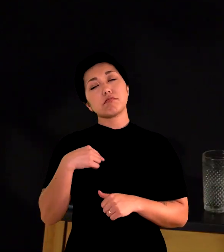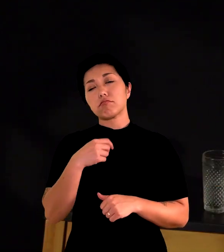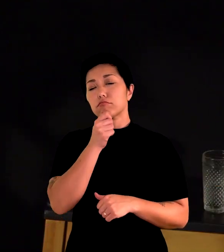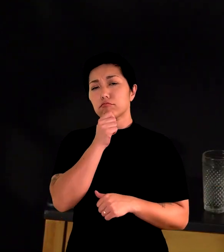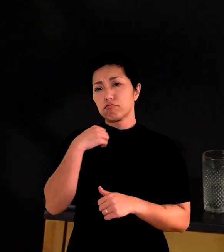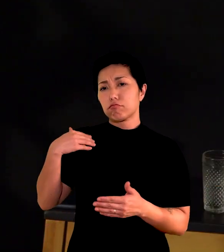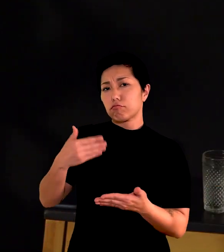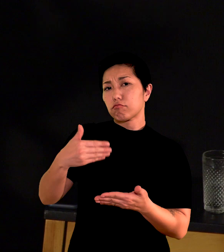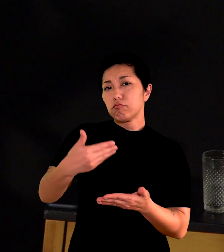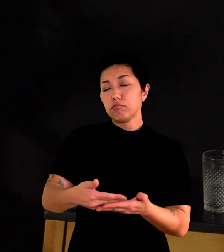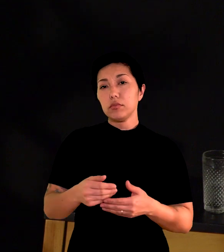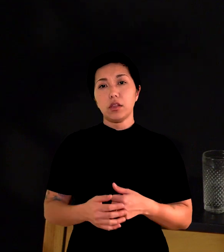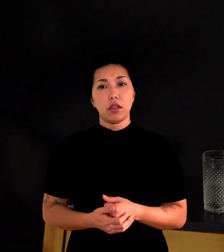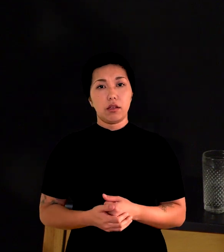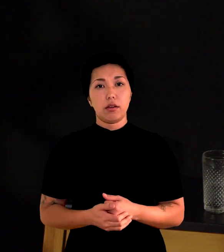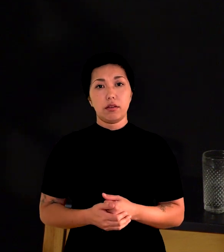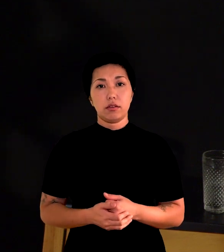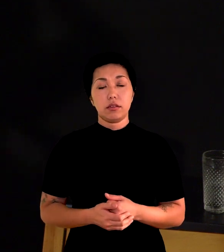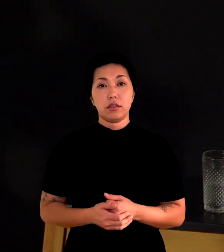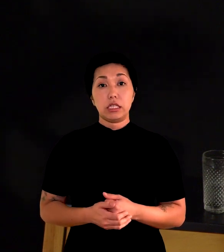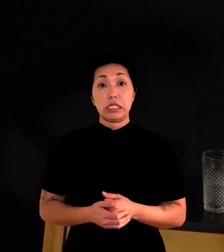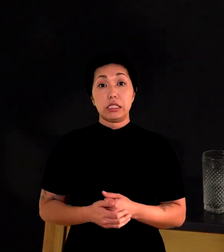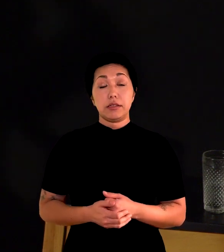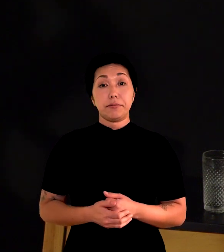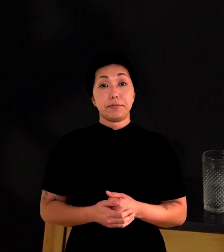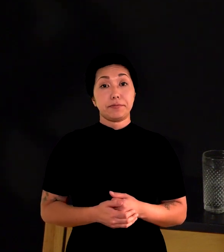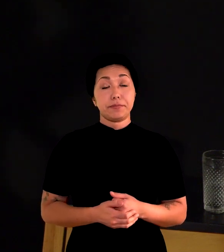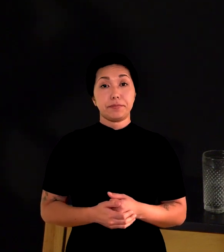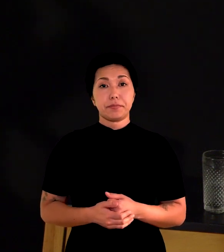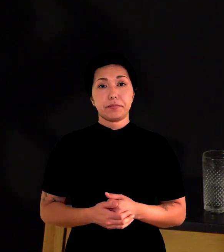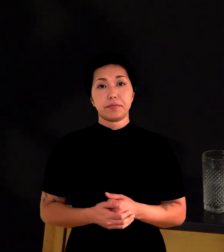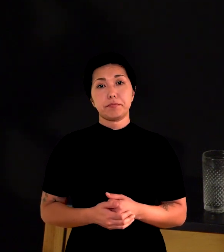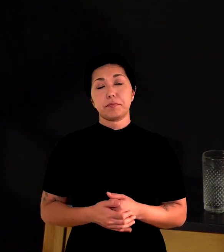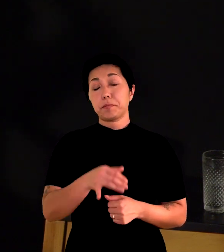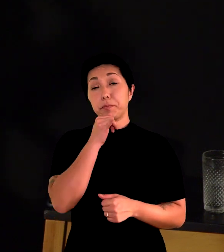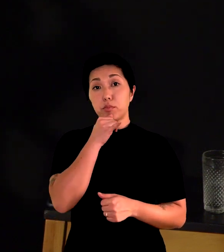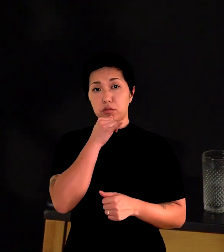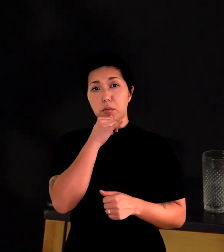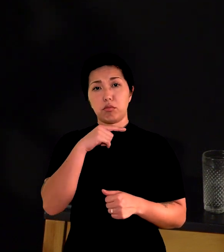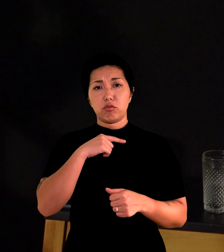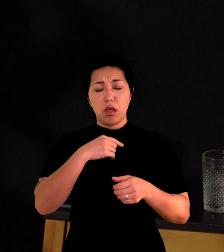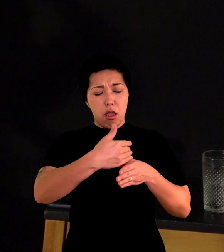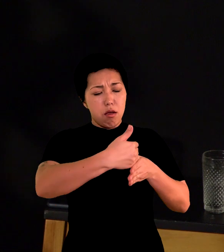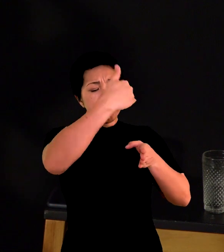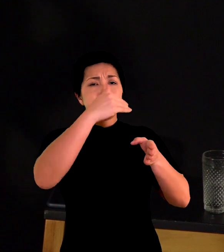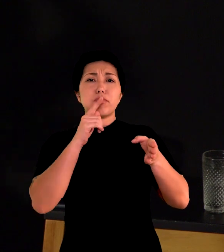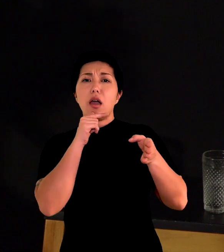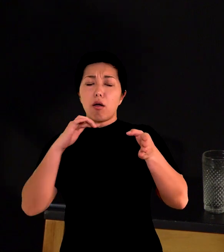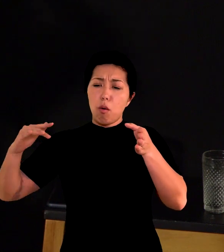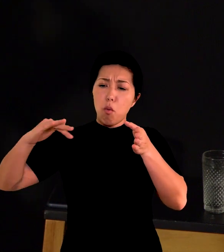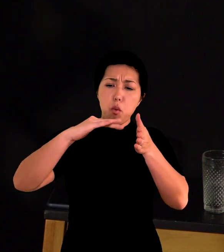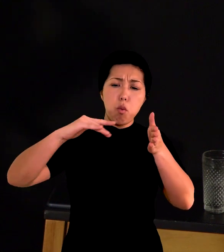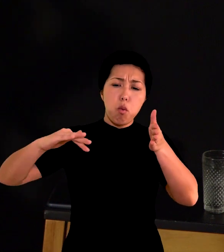Isso ainda é feito, isso ainda acontece hoje, quer dizer, você esvazia o reservatório,